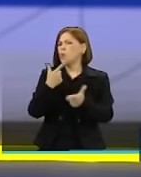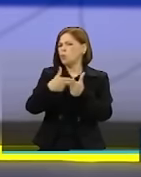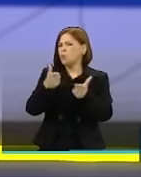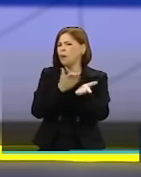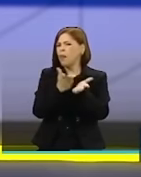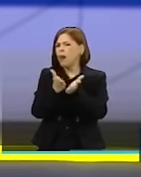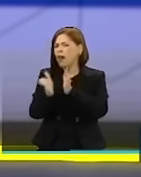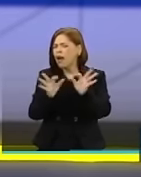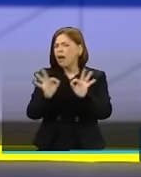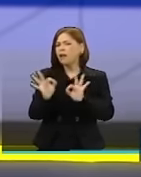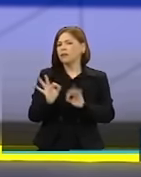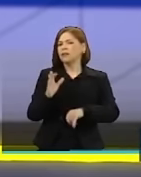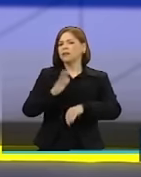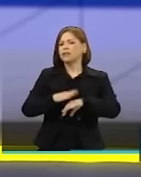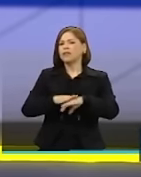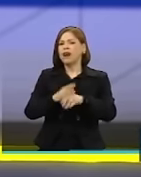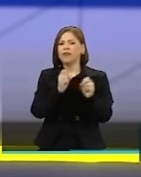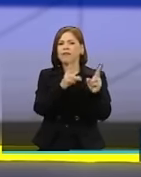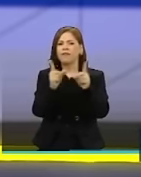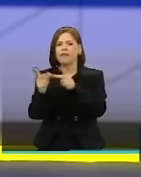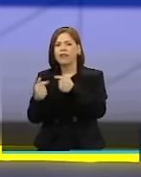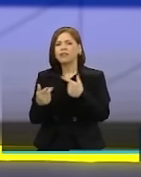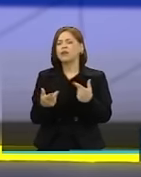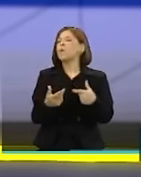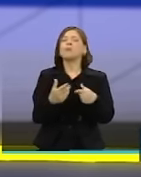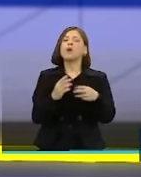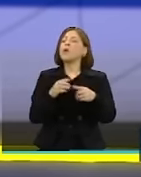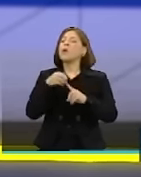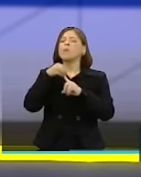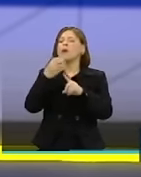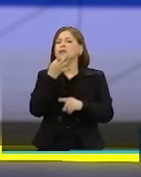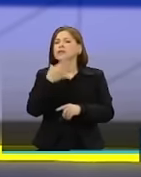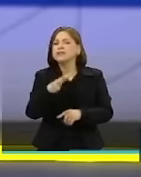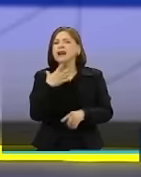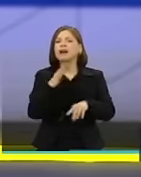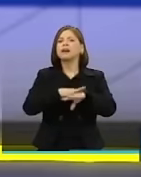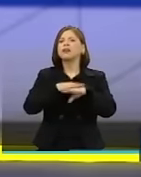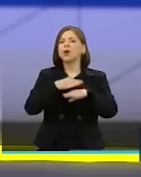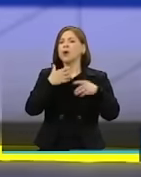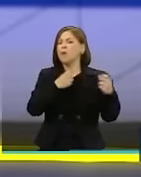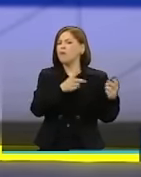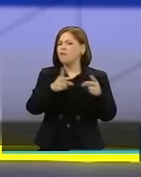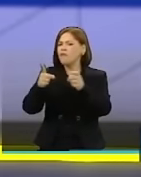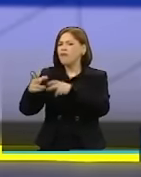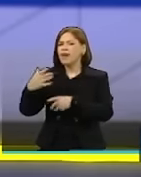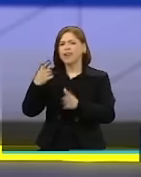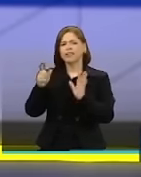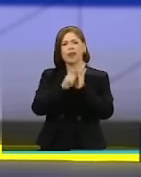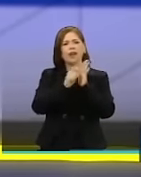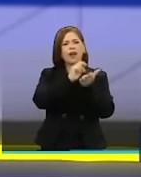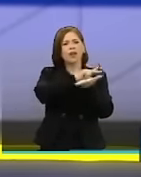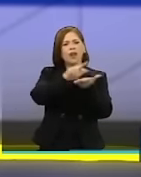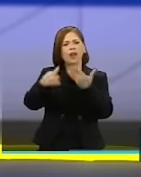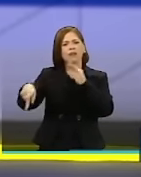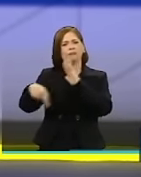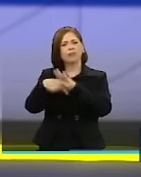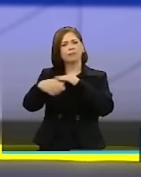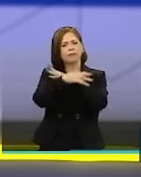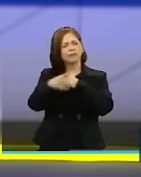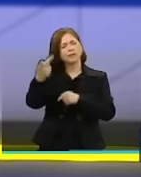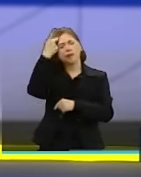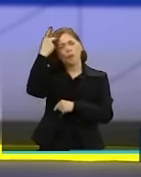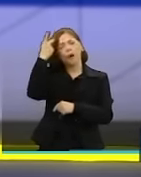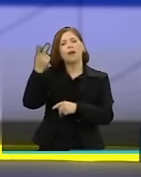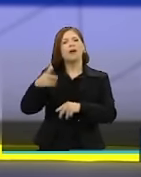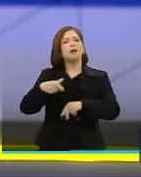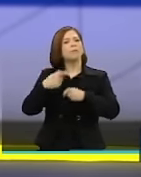que faz o seu tráfico pelo Porto de Santos, que movimenta a sua droga aqui na cidade. Por isso que eu acho que,